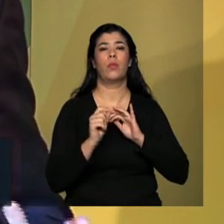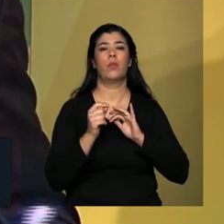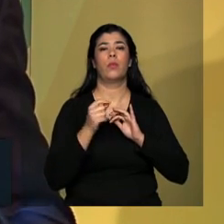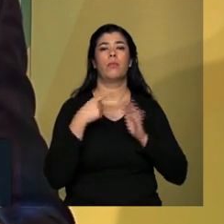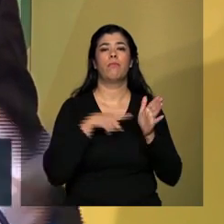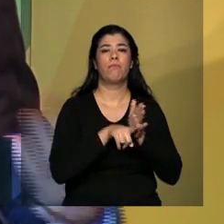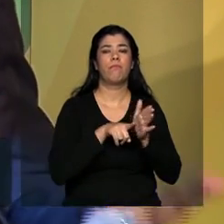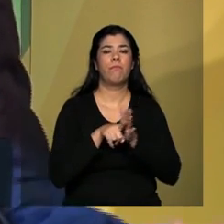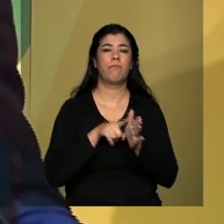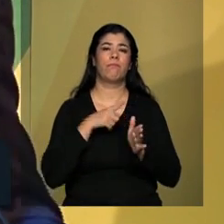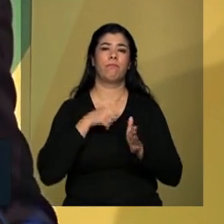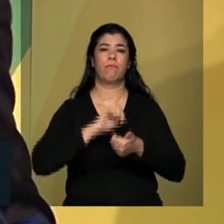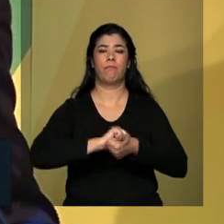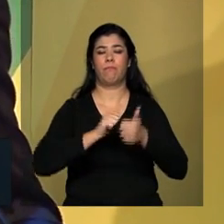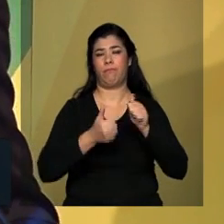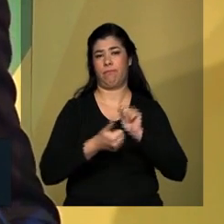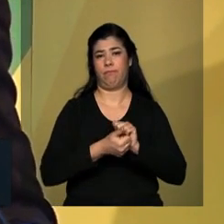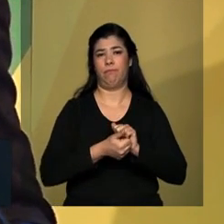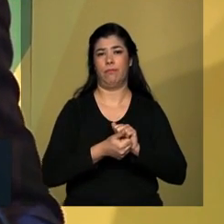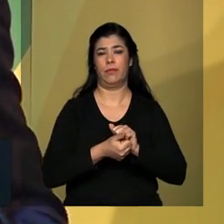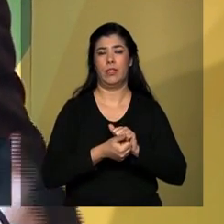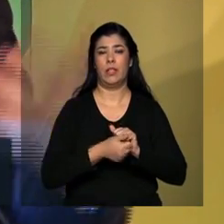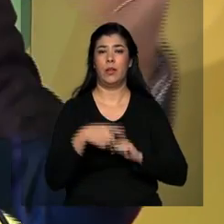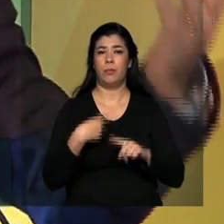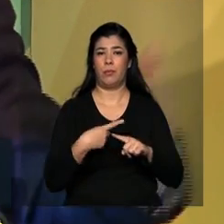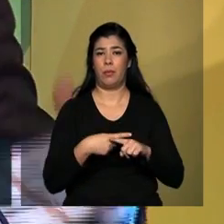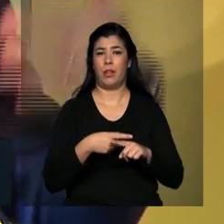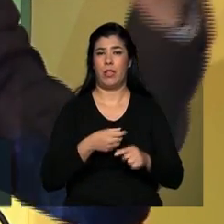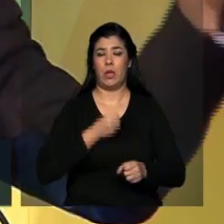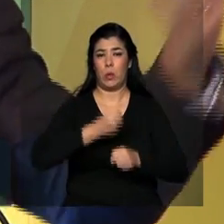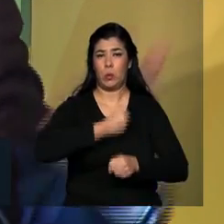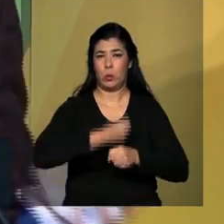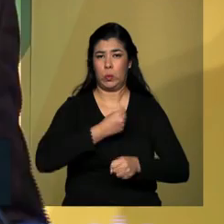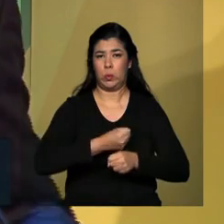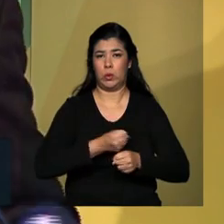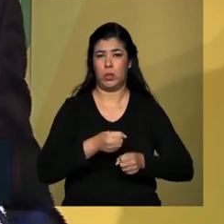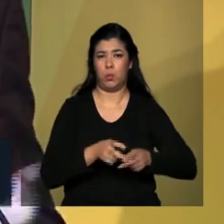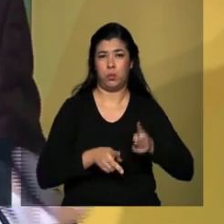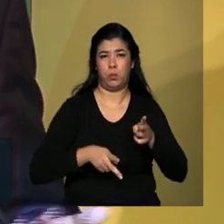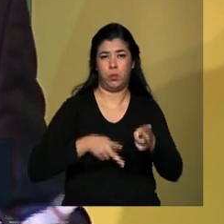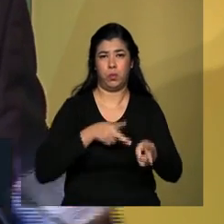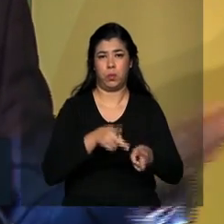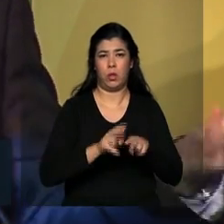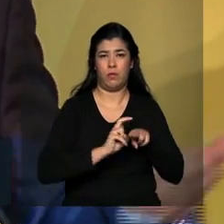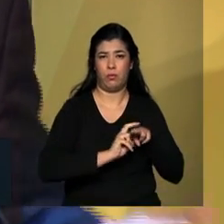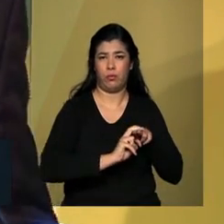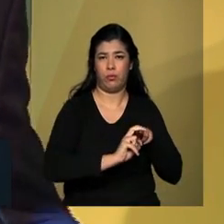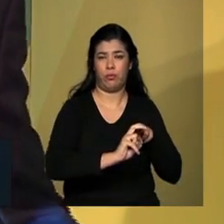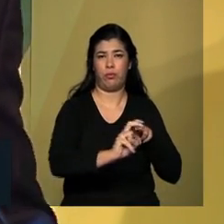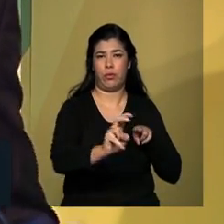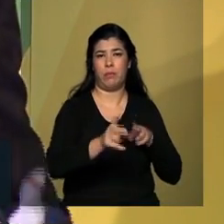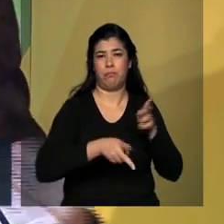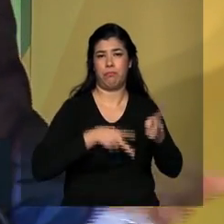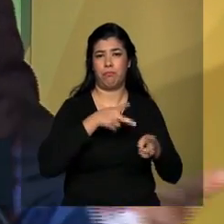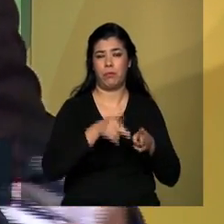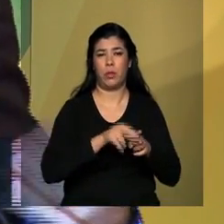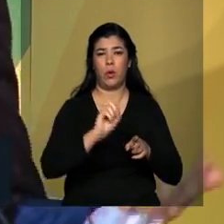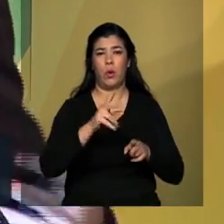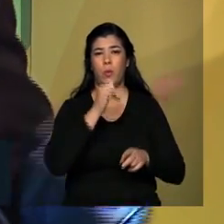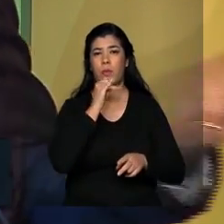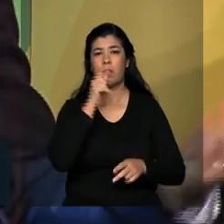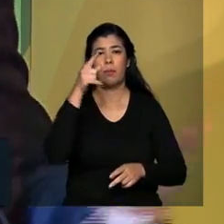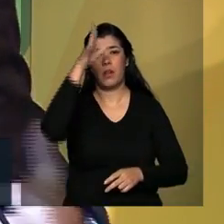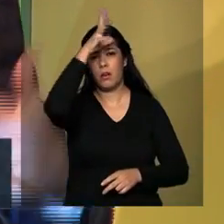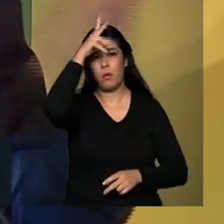abordagem muito flexível, uma vez que nem todas as ferrovias são iguais. Uma coisa é que você construir uma rodovia na